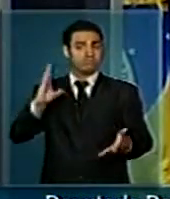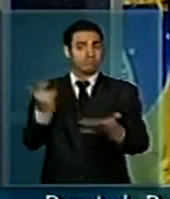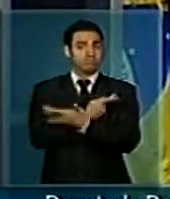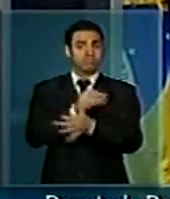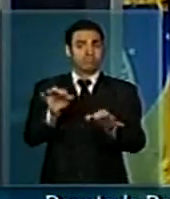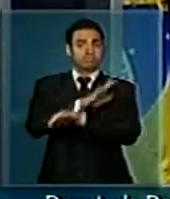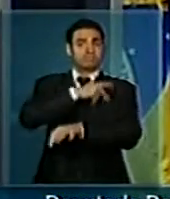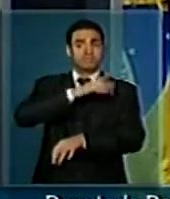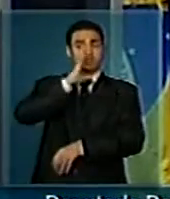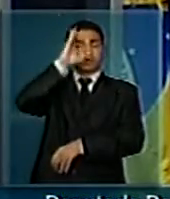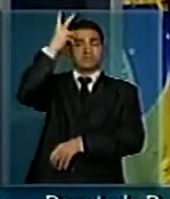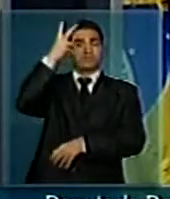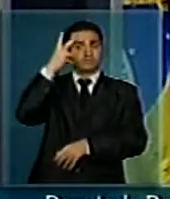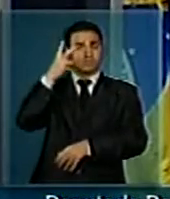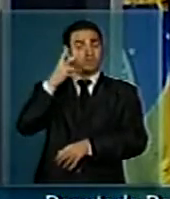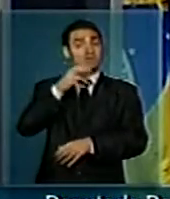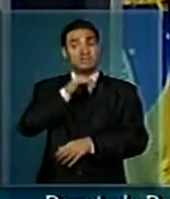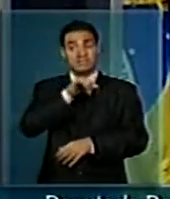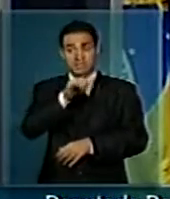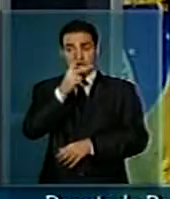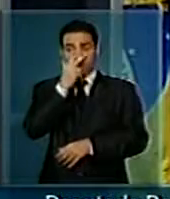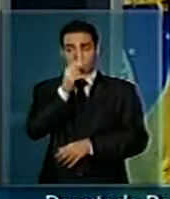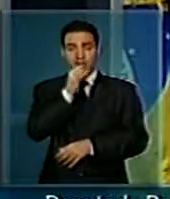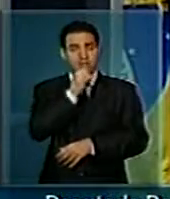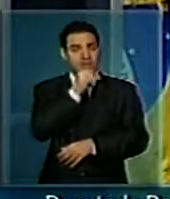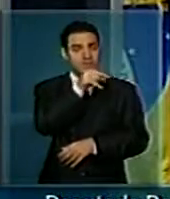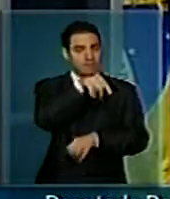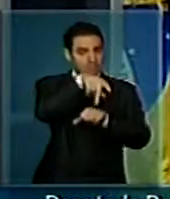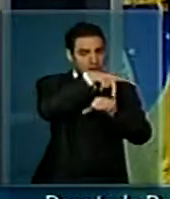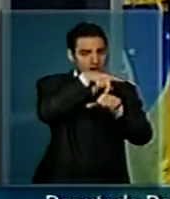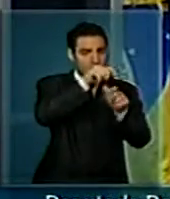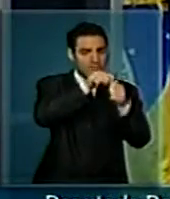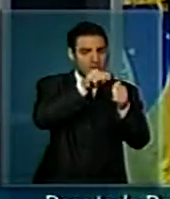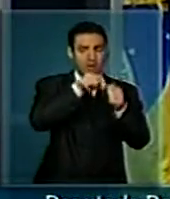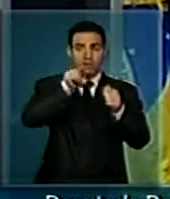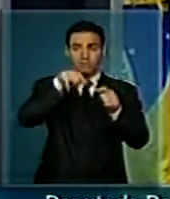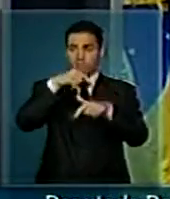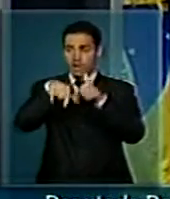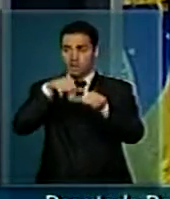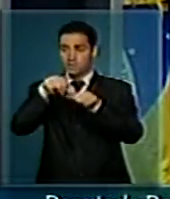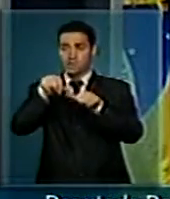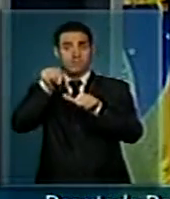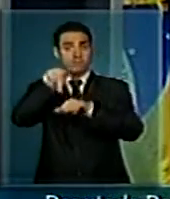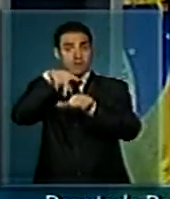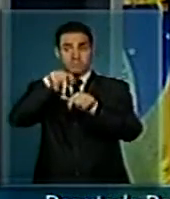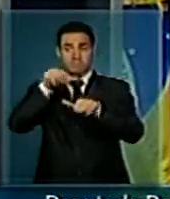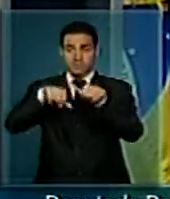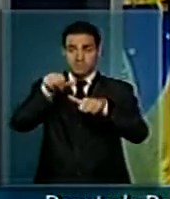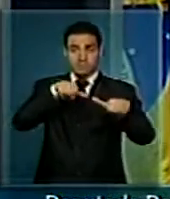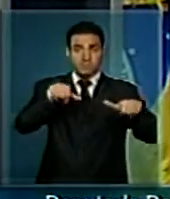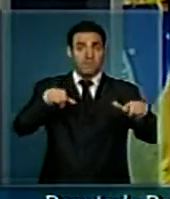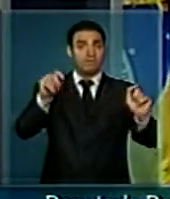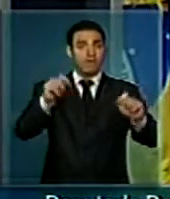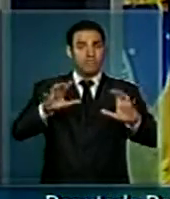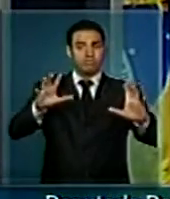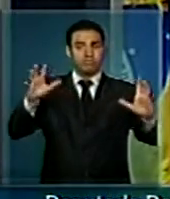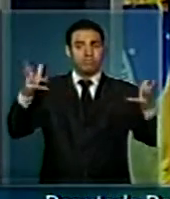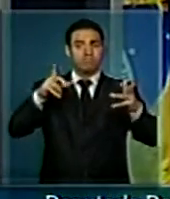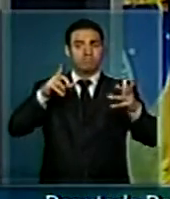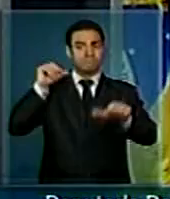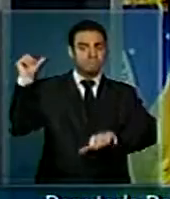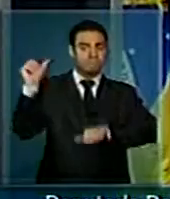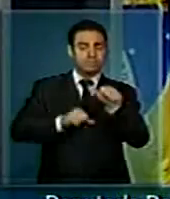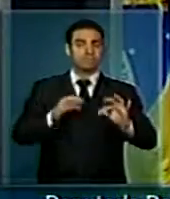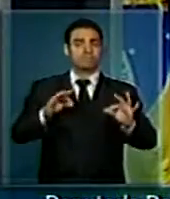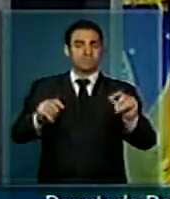mas que a somatória dos pequenos gestos, dos detalhes, pode fazer uma grande diferença.